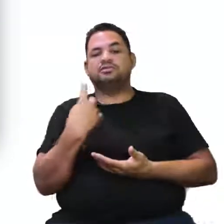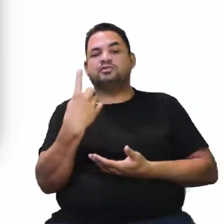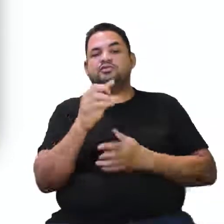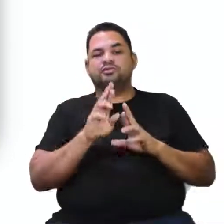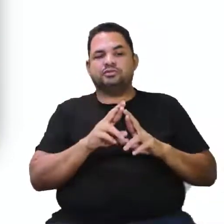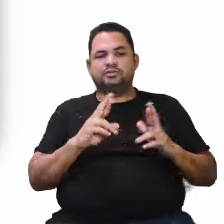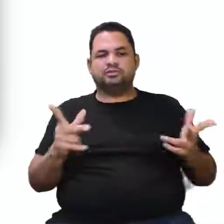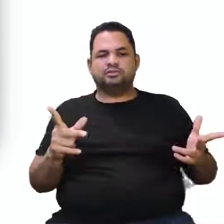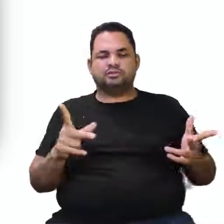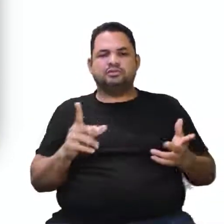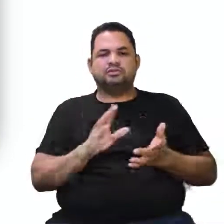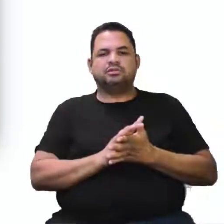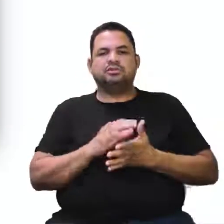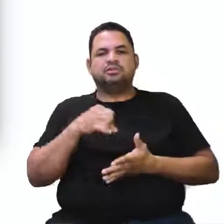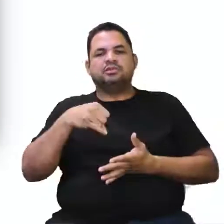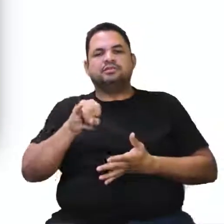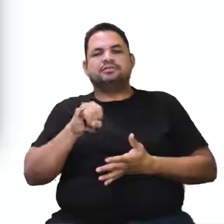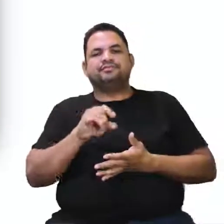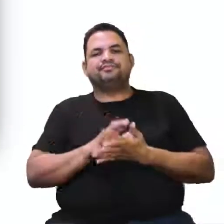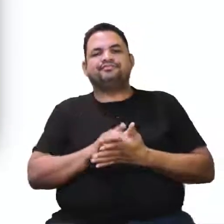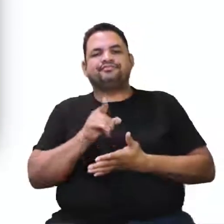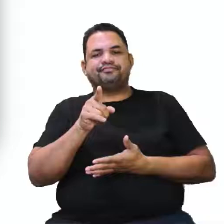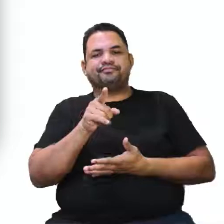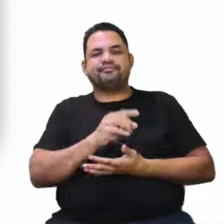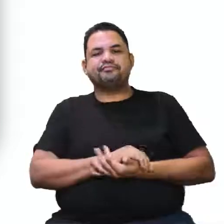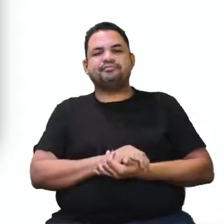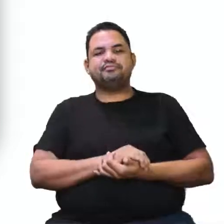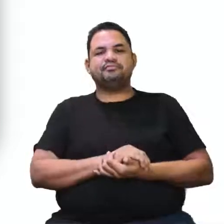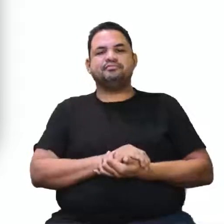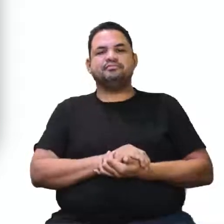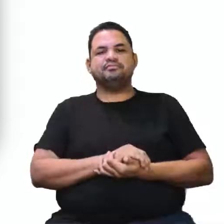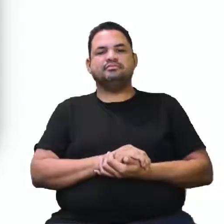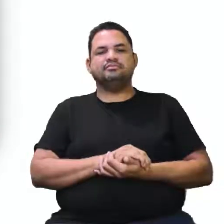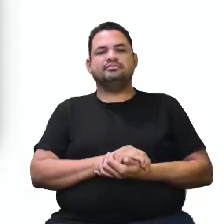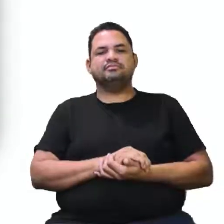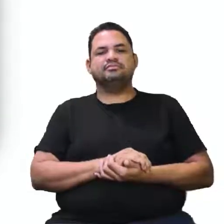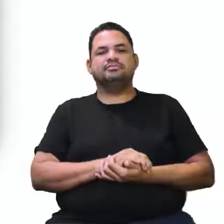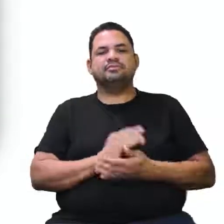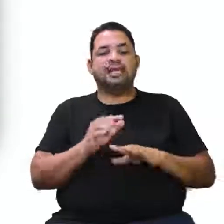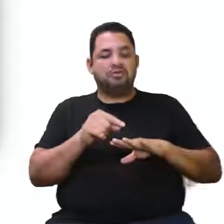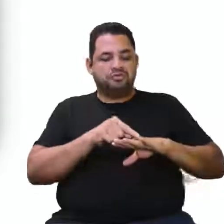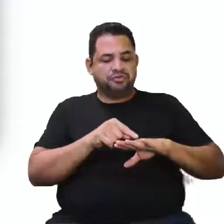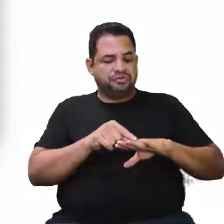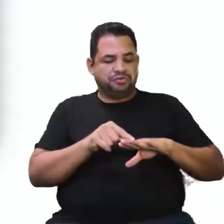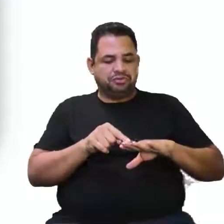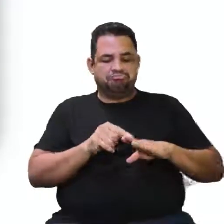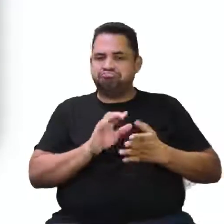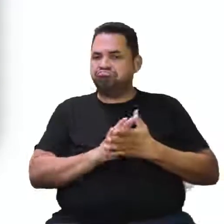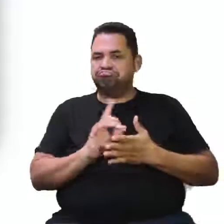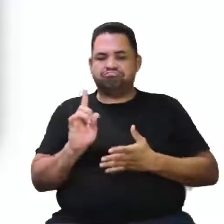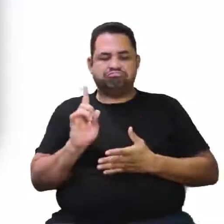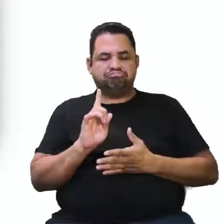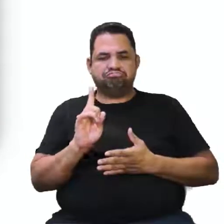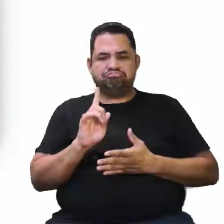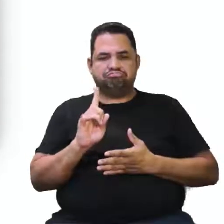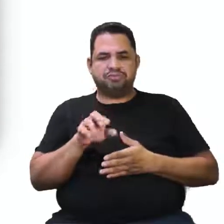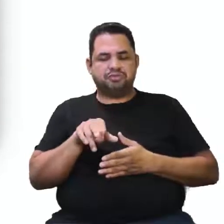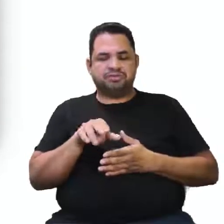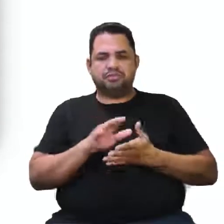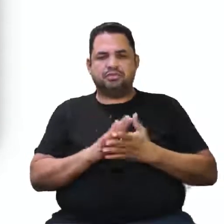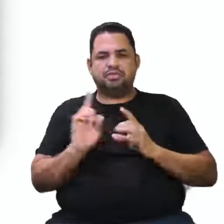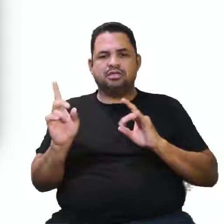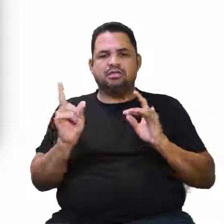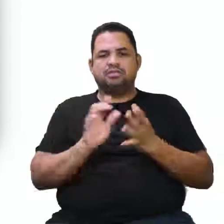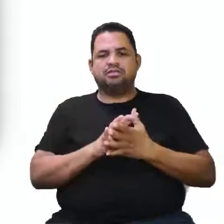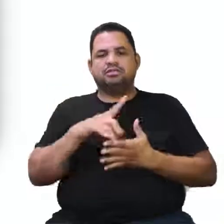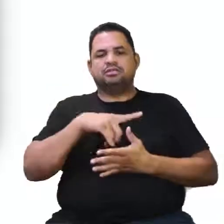uns dos outros. Se vocês olharem, né, vou usar até um dito popular, nem os dedos das mãos são iguais, né, prof? Exato. Isso significa que